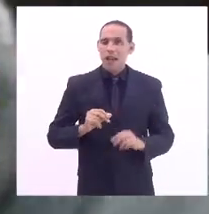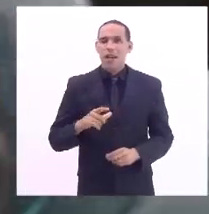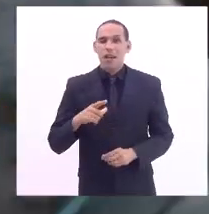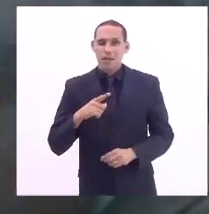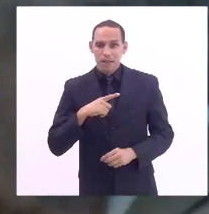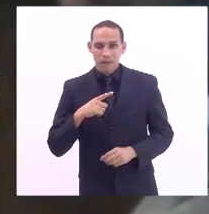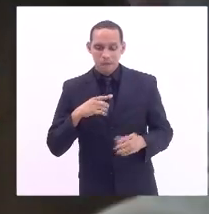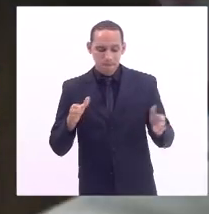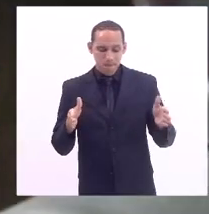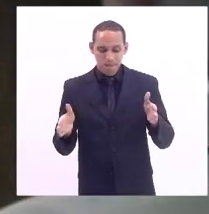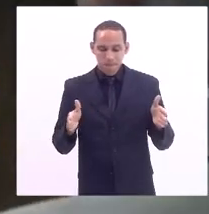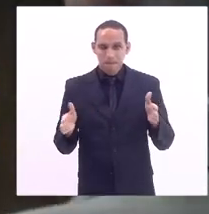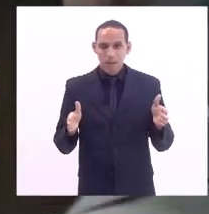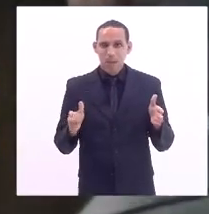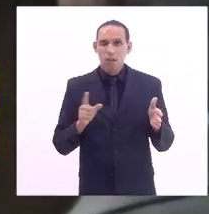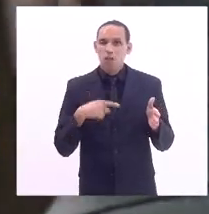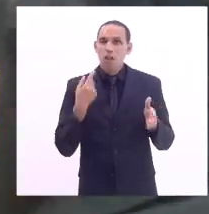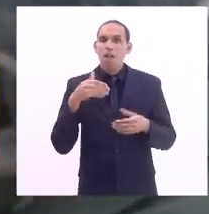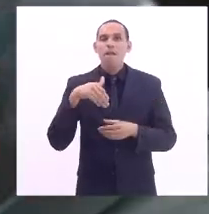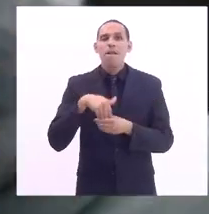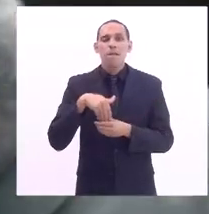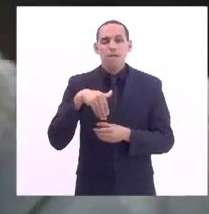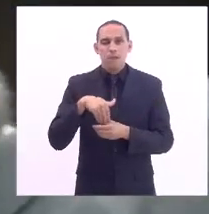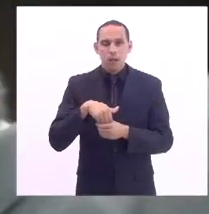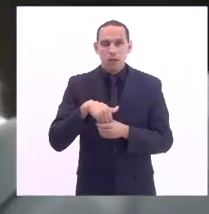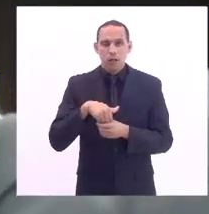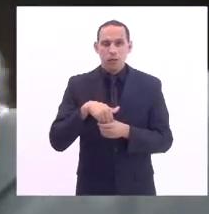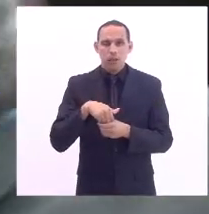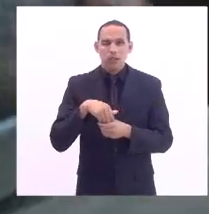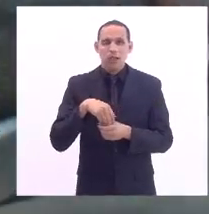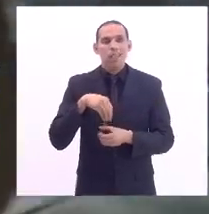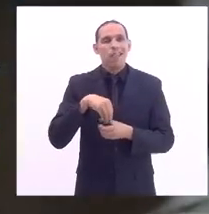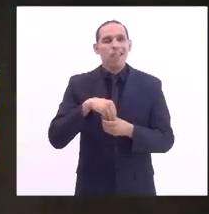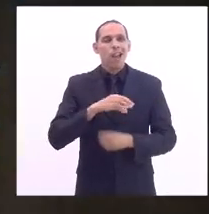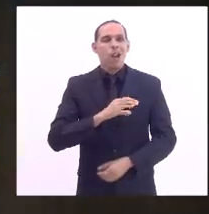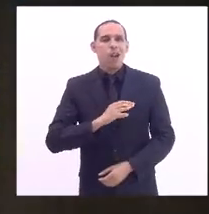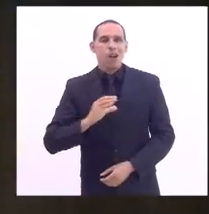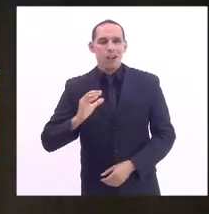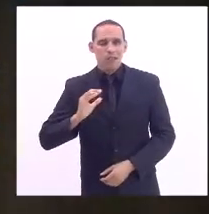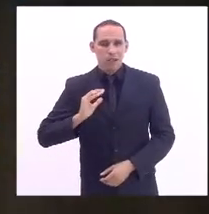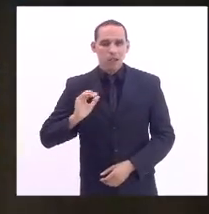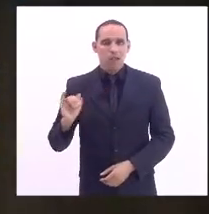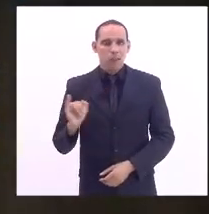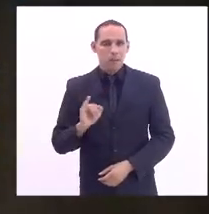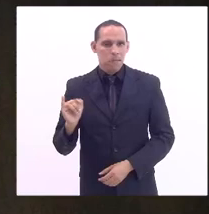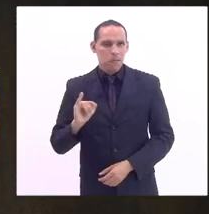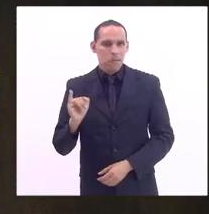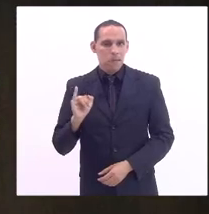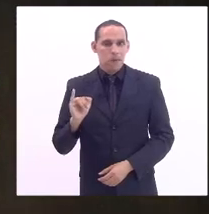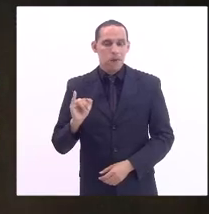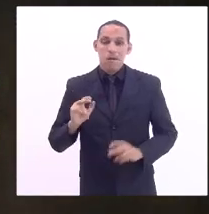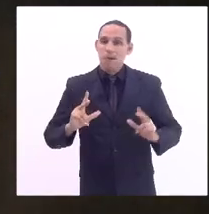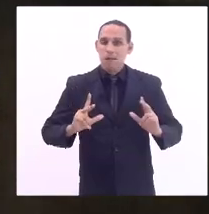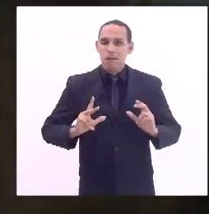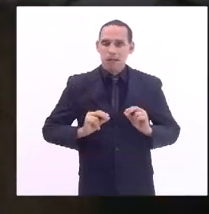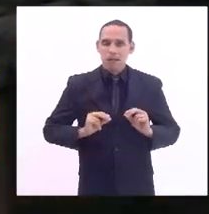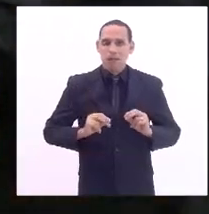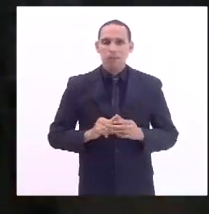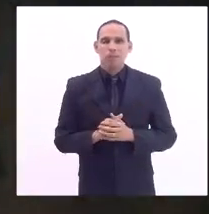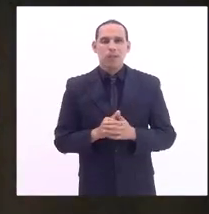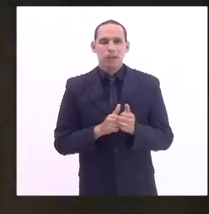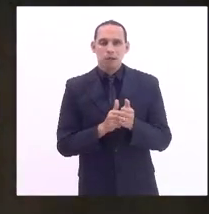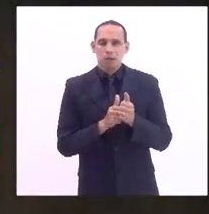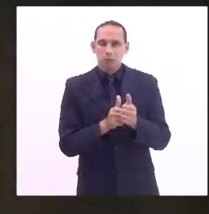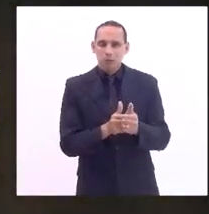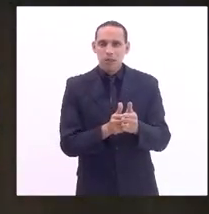férias, né, nós vamos votar na Comissão de Tributação no mérito,